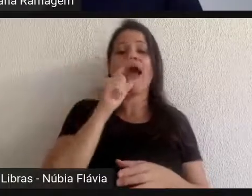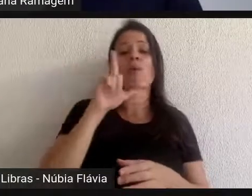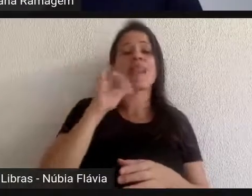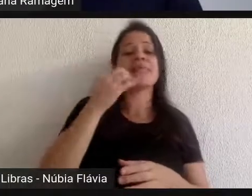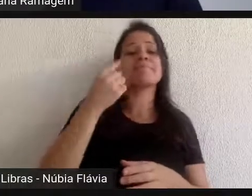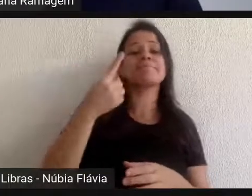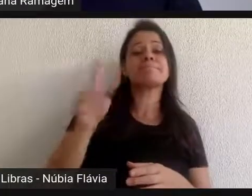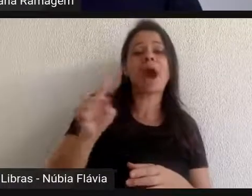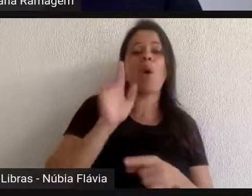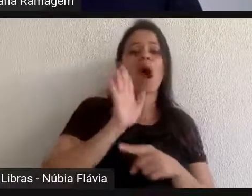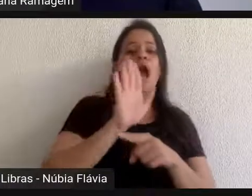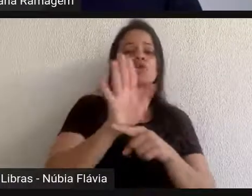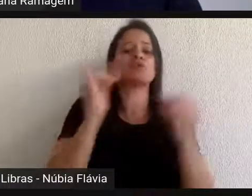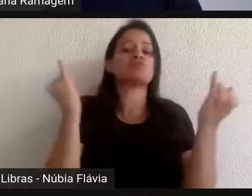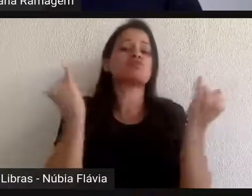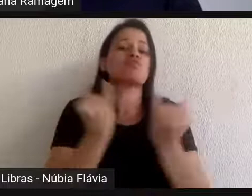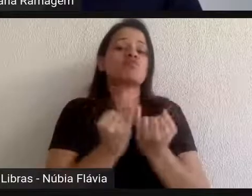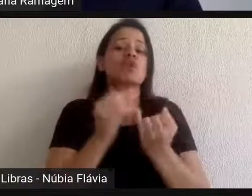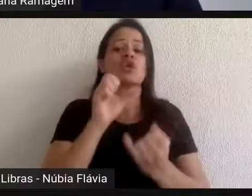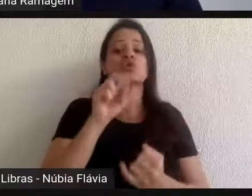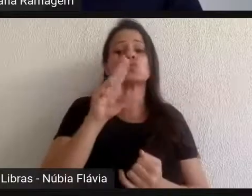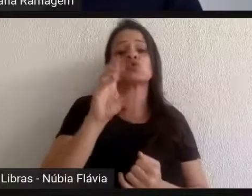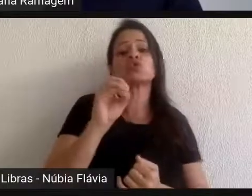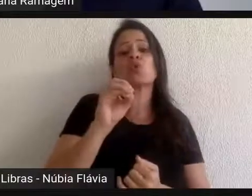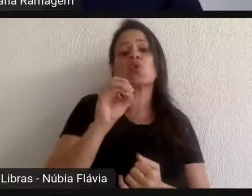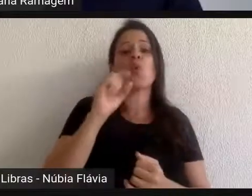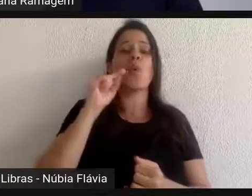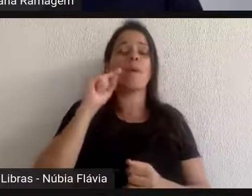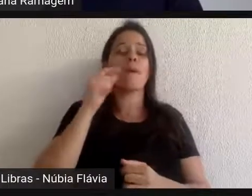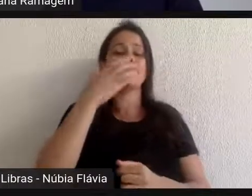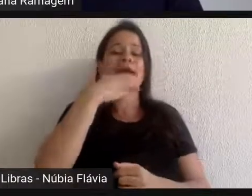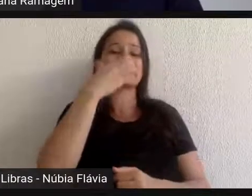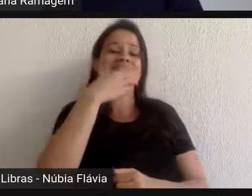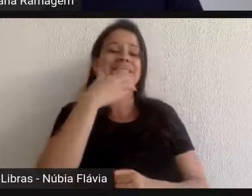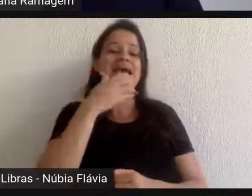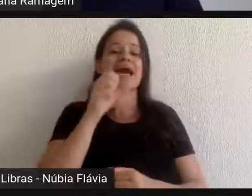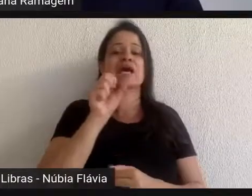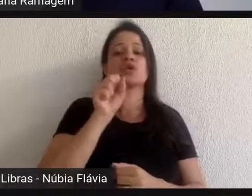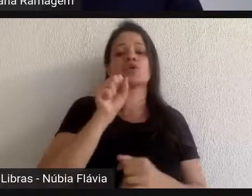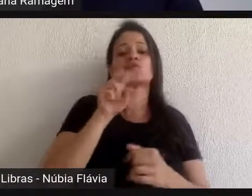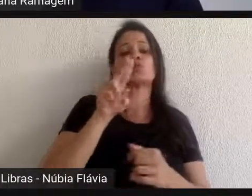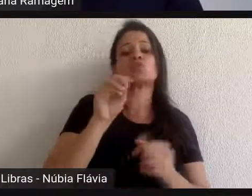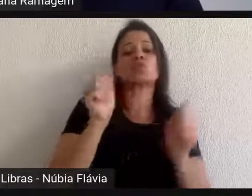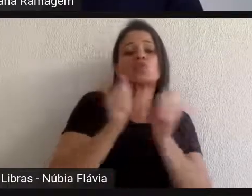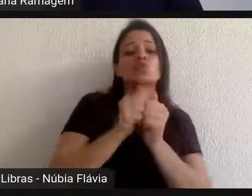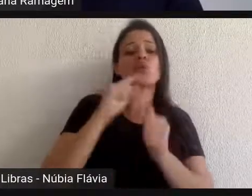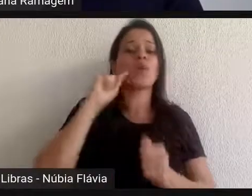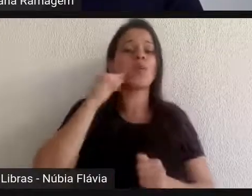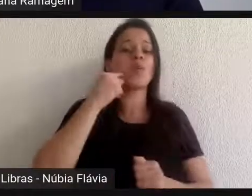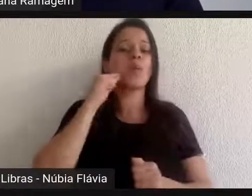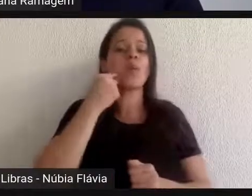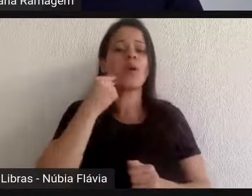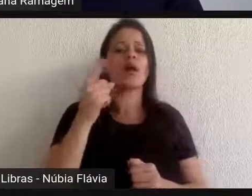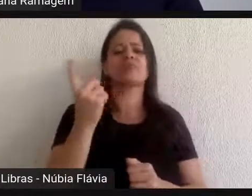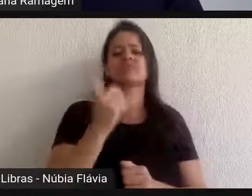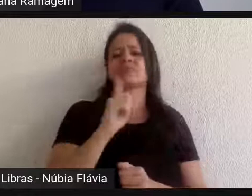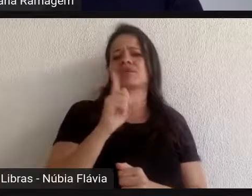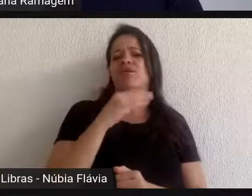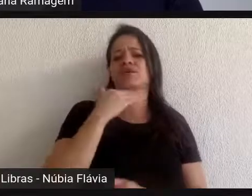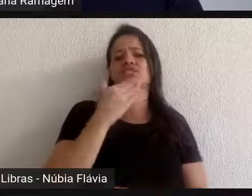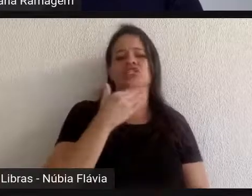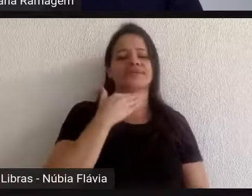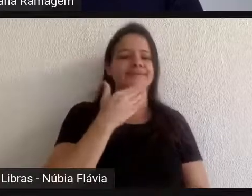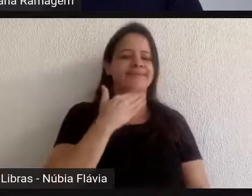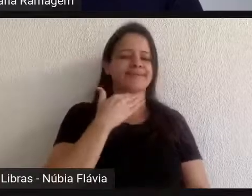inhame com maçã, tá? Claro, vamos lá. Para uma pessoa que não come nada de fruta de vegetal